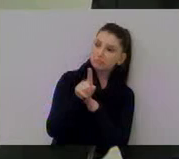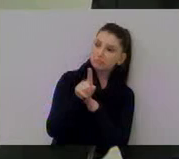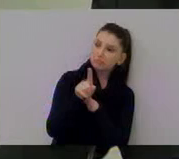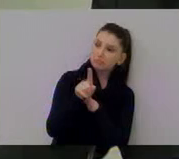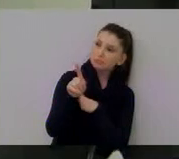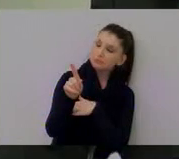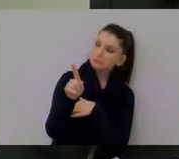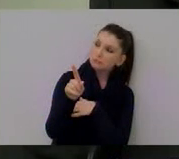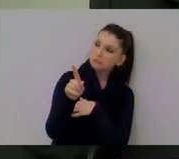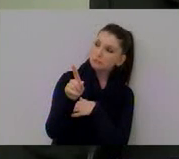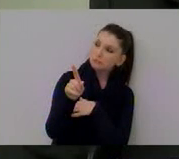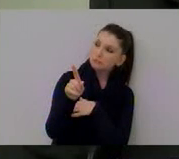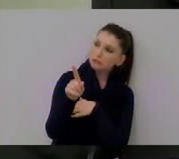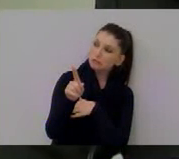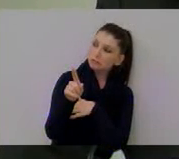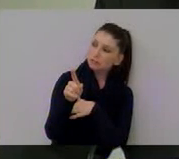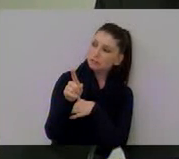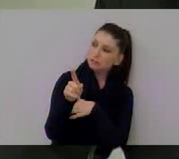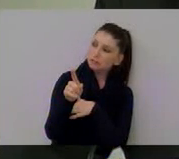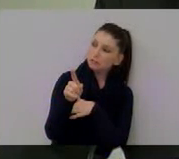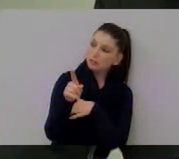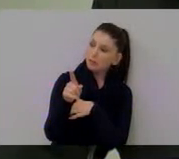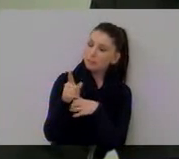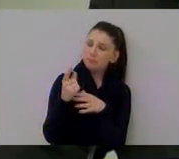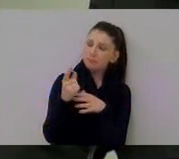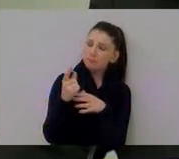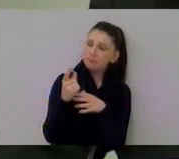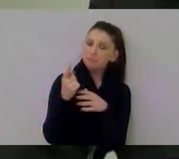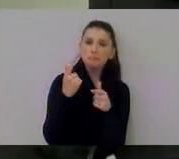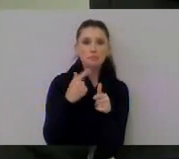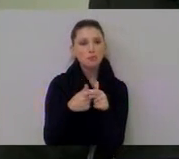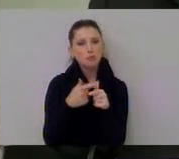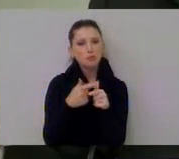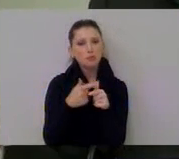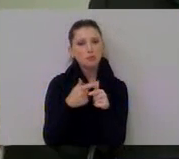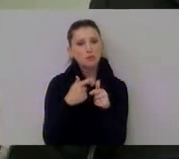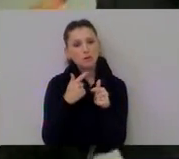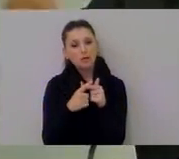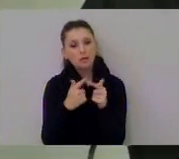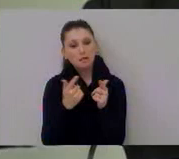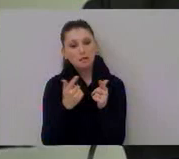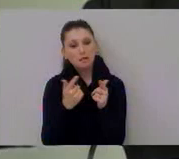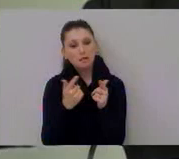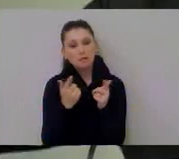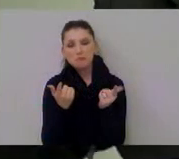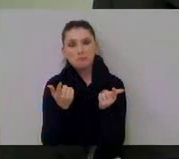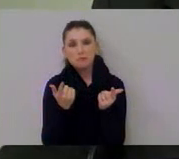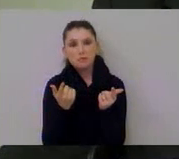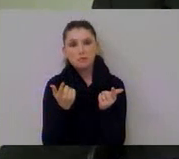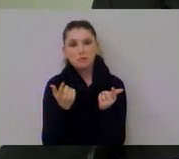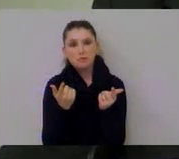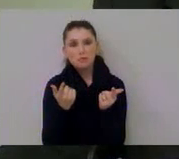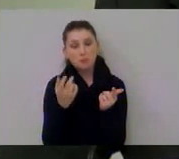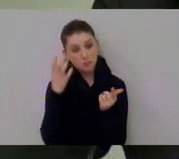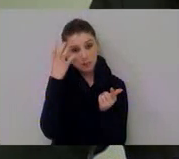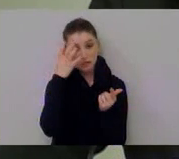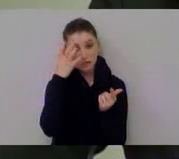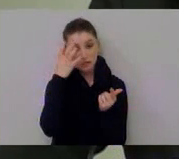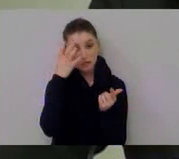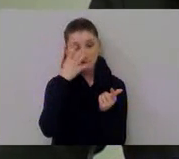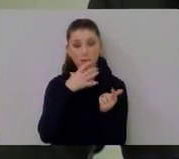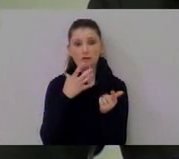na tribuna da Câmara de Vereadores, né, que ressona para todos